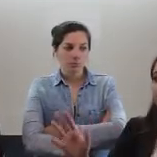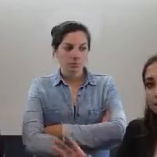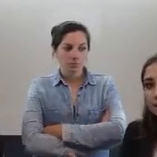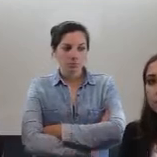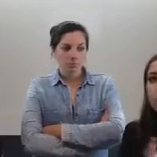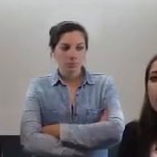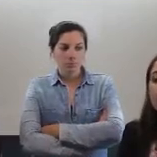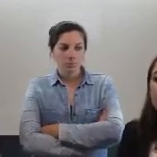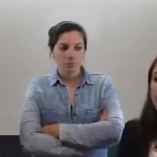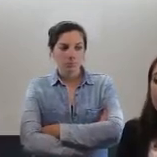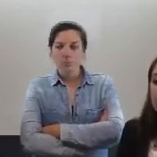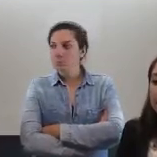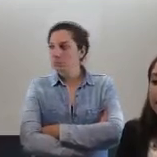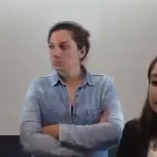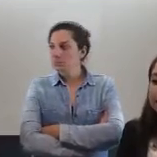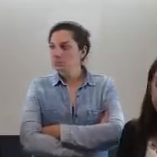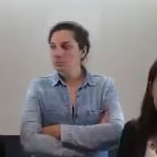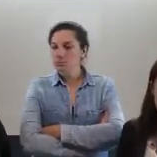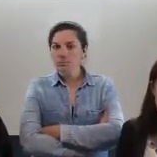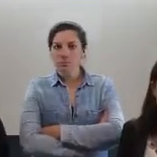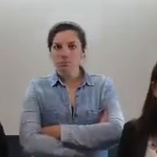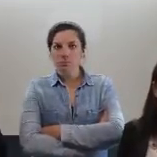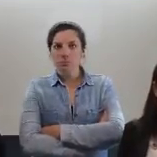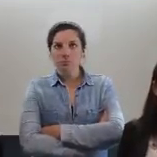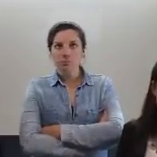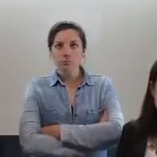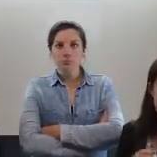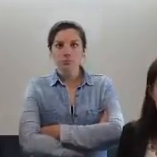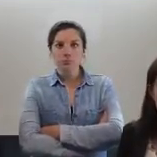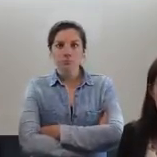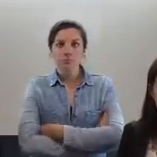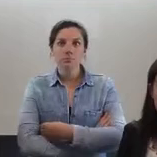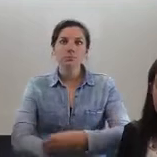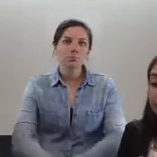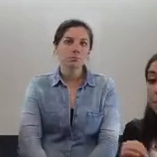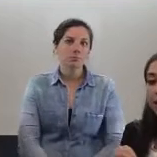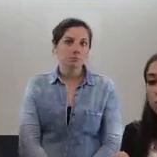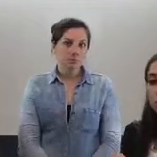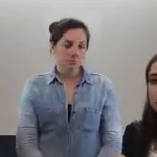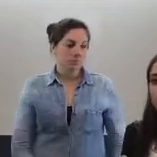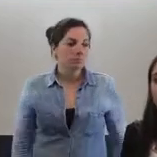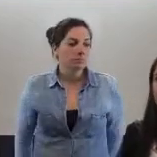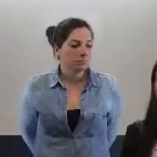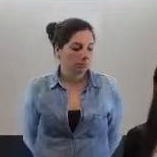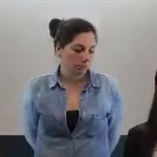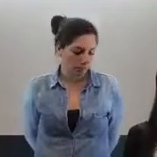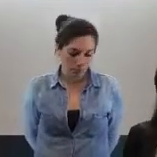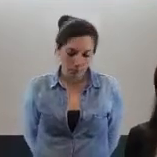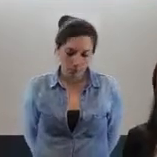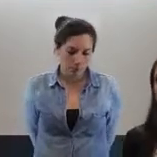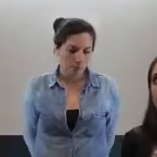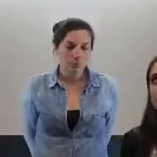período de gestação da mulher. Ou de gravidez. De gravidez. Então, ele serve, o NOT, para ele elimina um dos termos. Porque, às